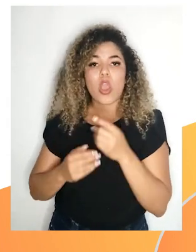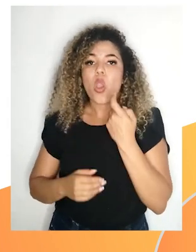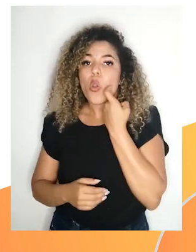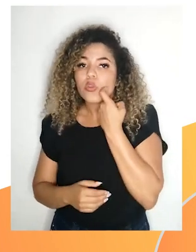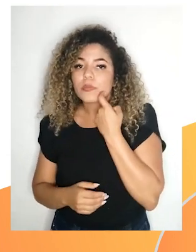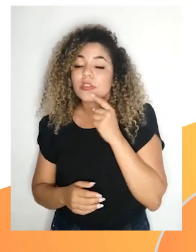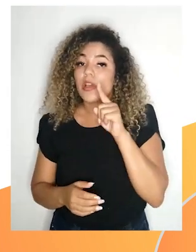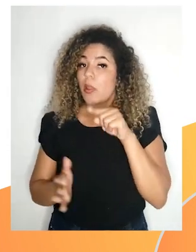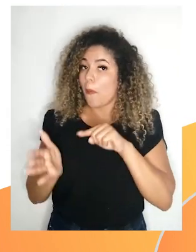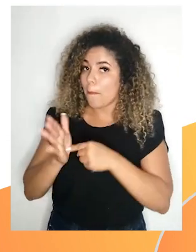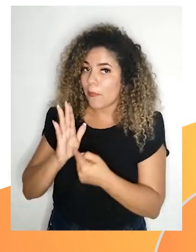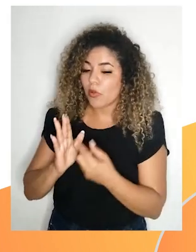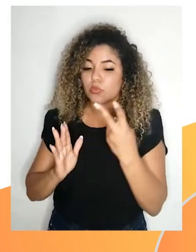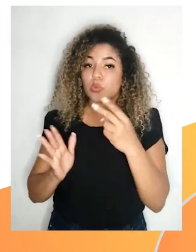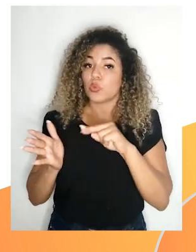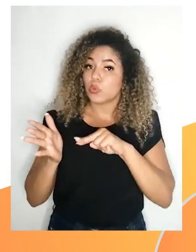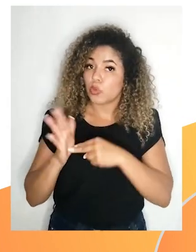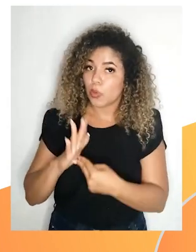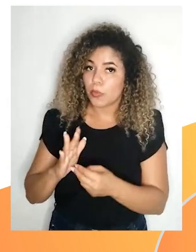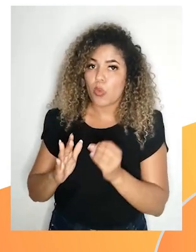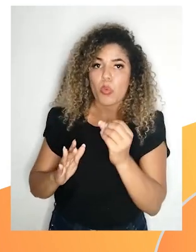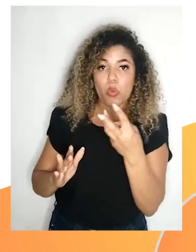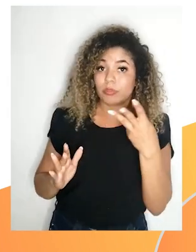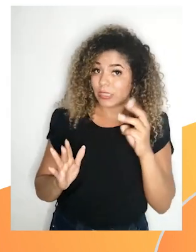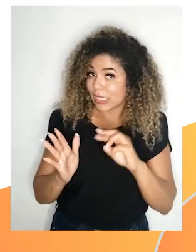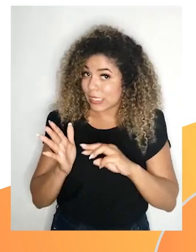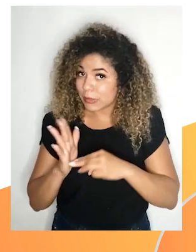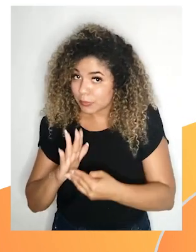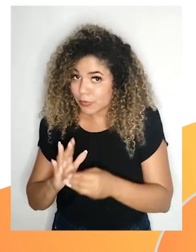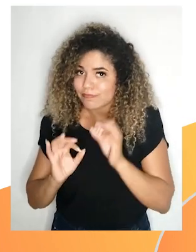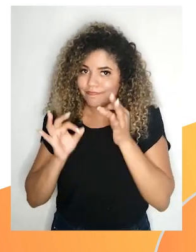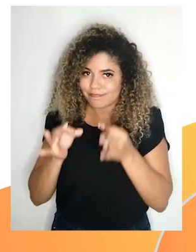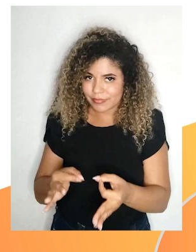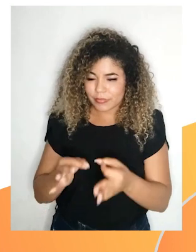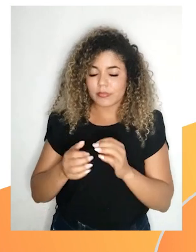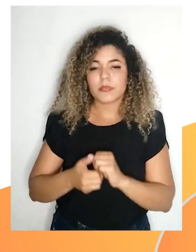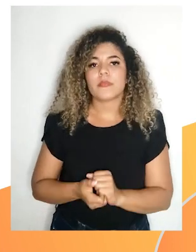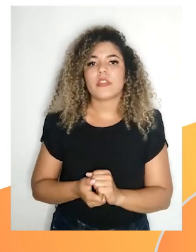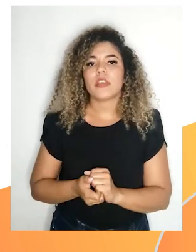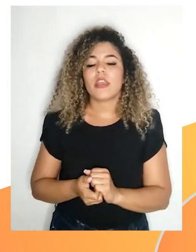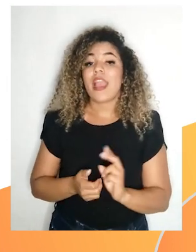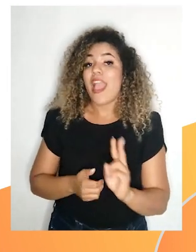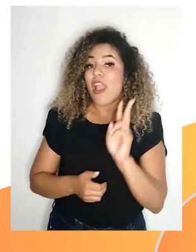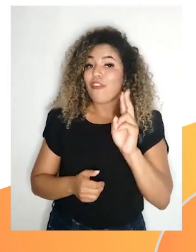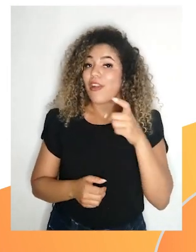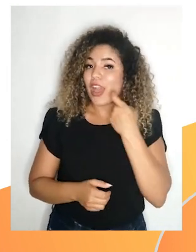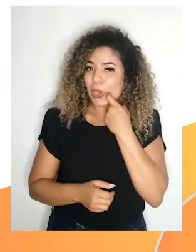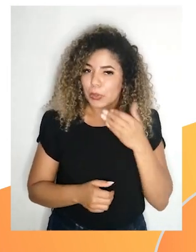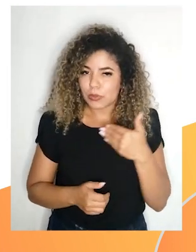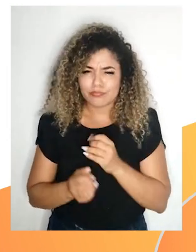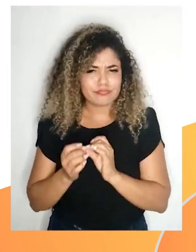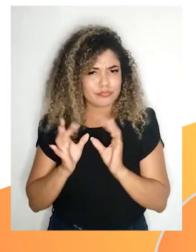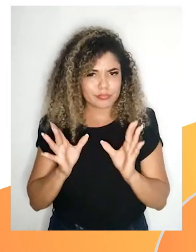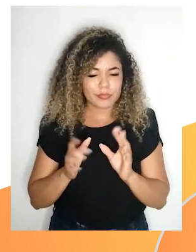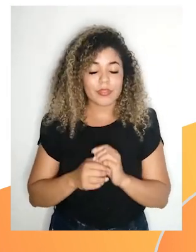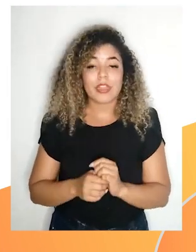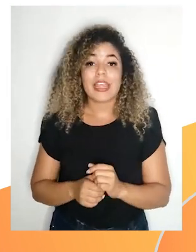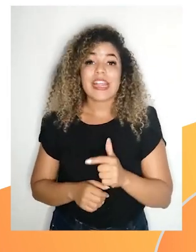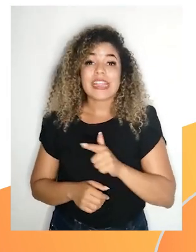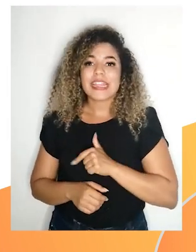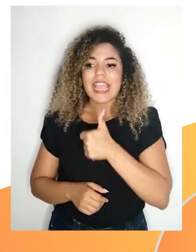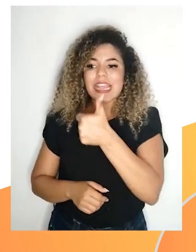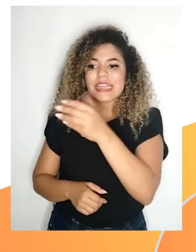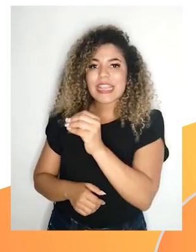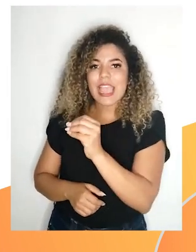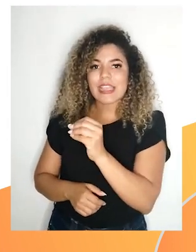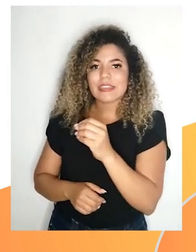valem 1 ponto, 2 pontos ou 3 pontos, certinho? Então, que é o valor dos peixes, tranquilo. E há 10 peixes